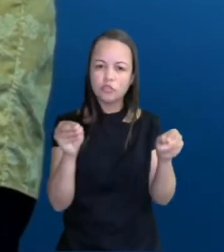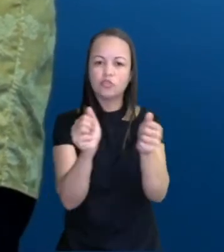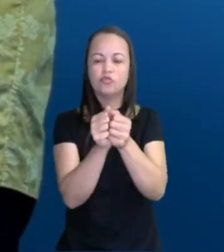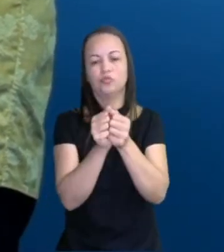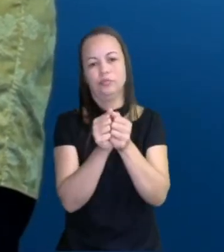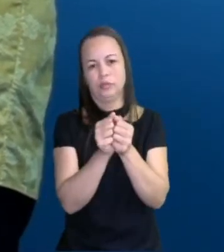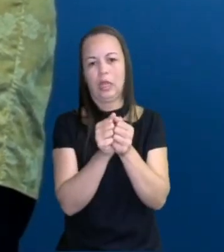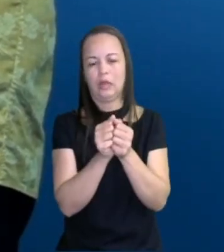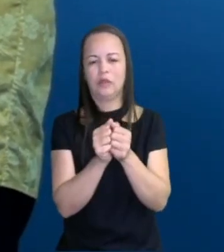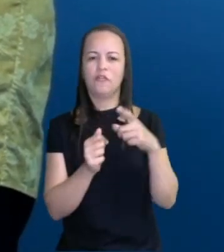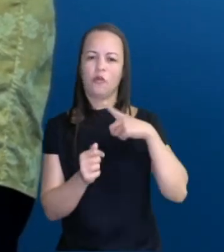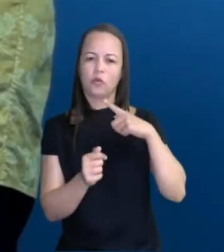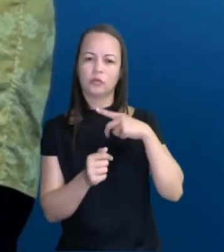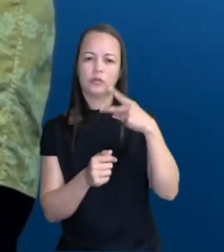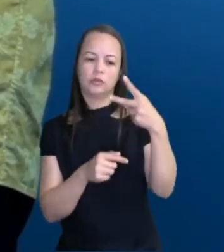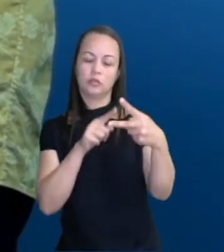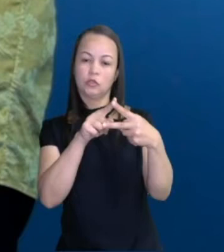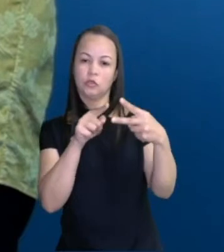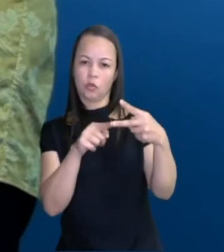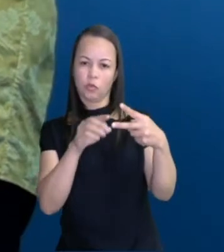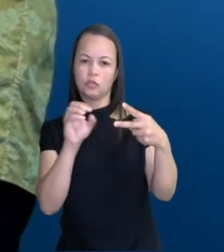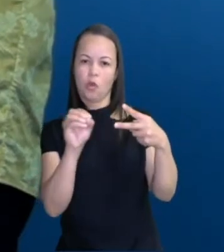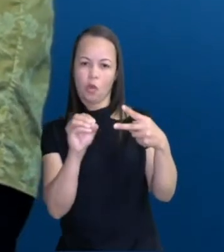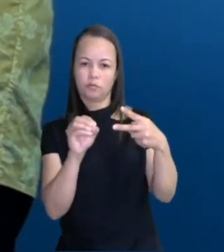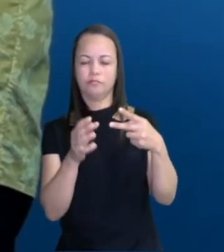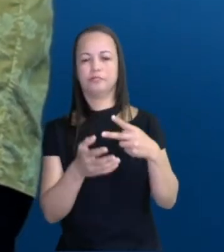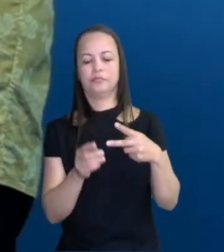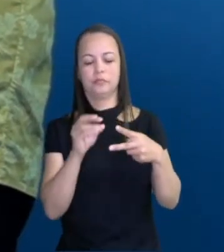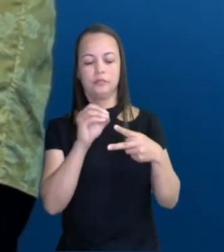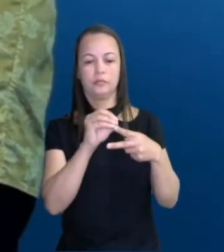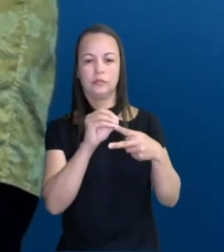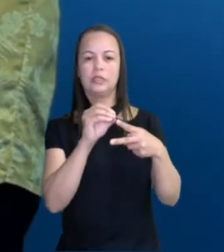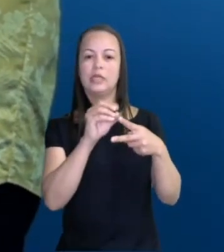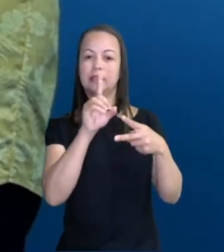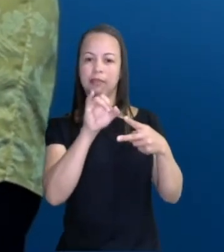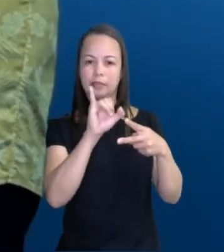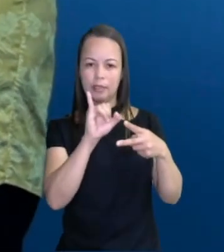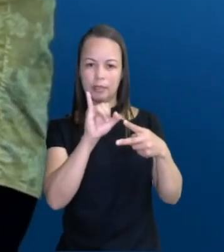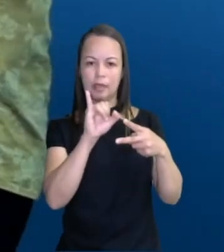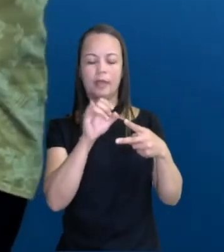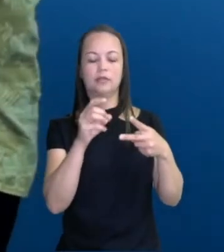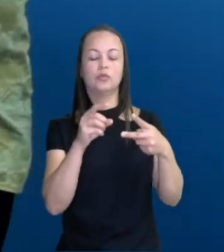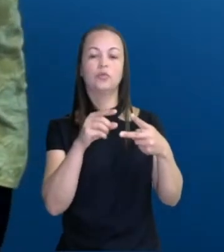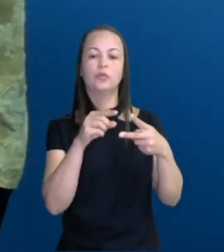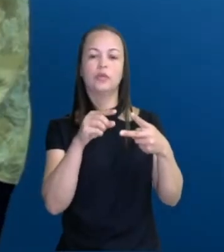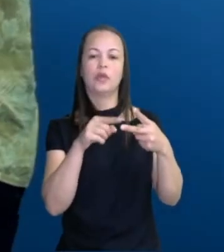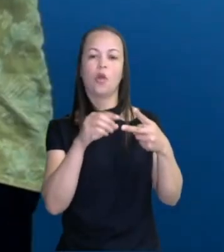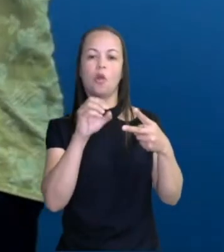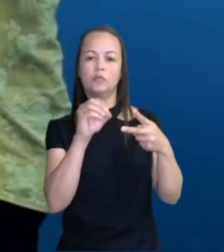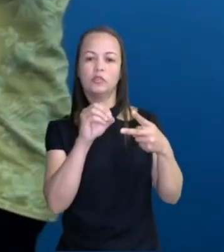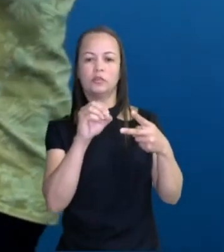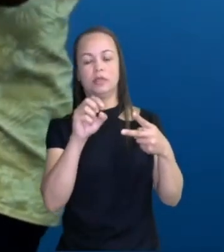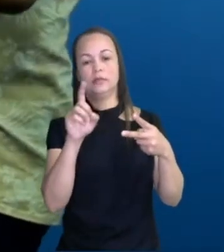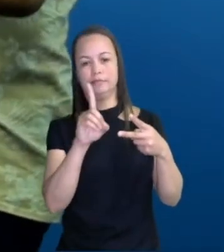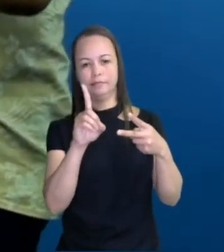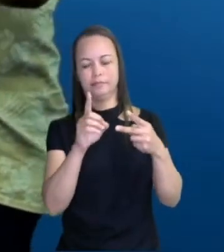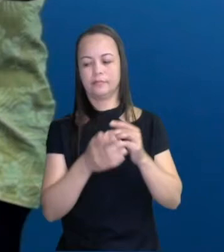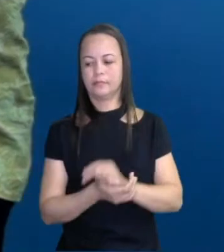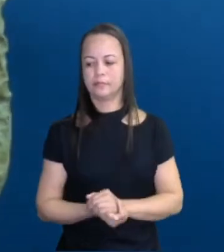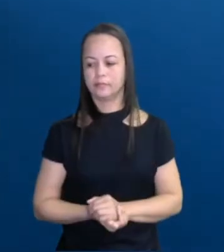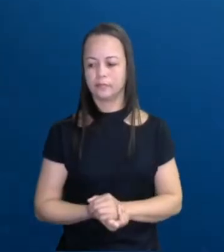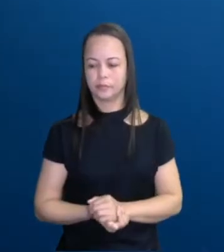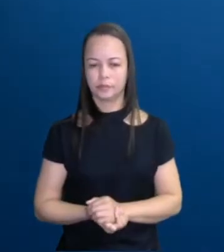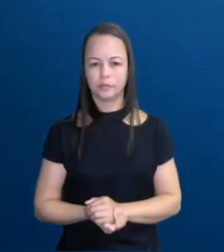dois objetos. O objeto direto e o objeto indireto.